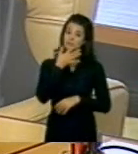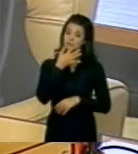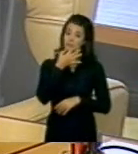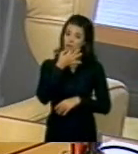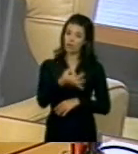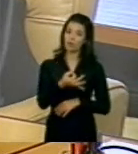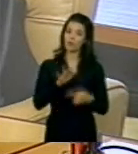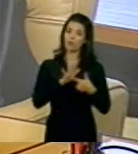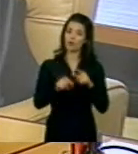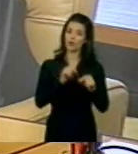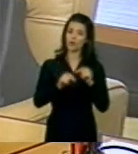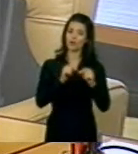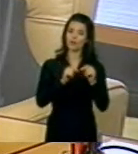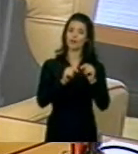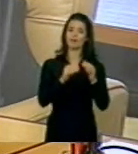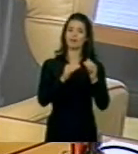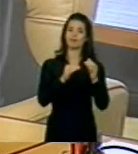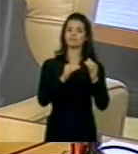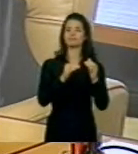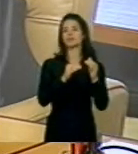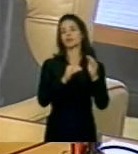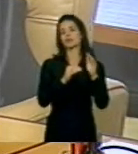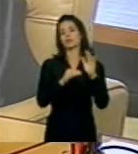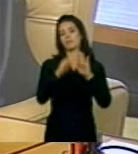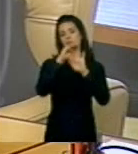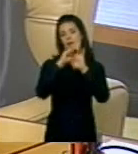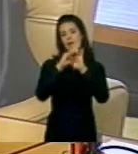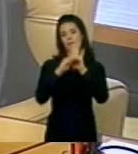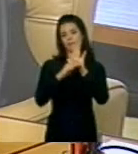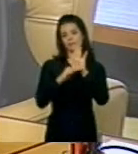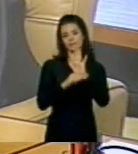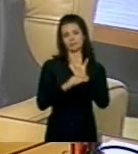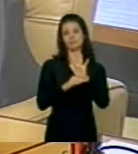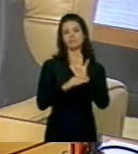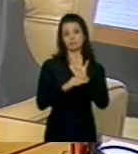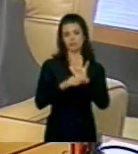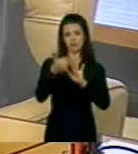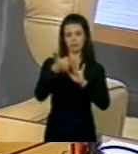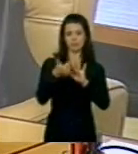de hierarquias entre as premissas envolvidas na construção lógica, sob pena de